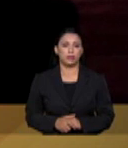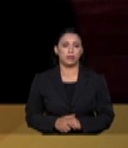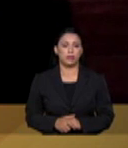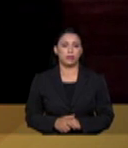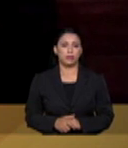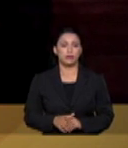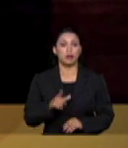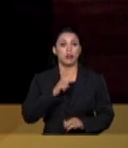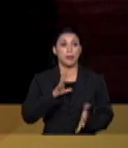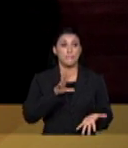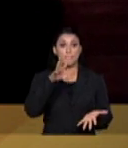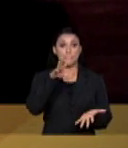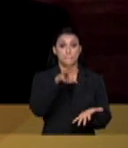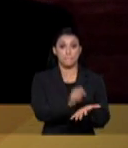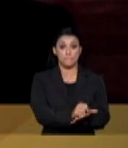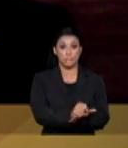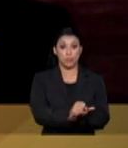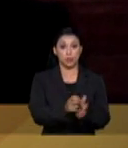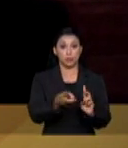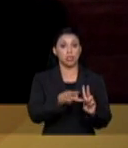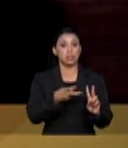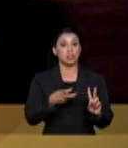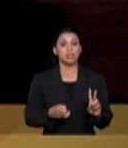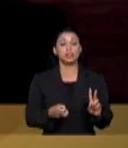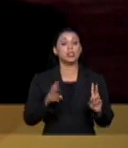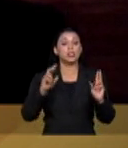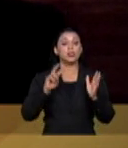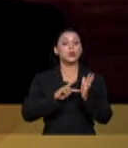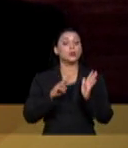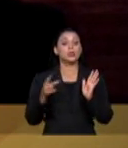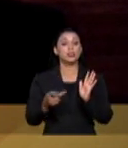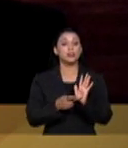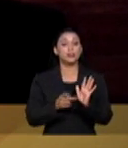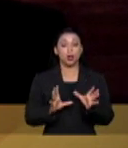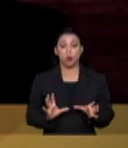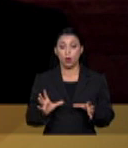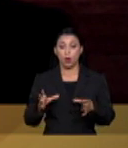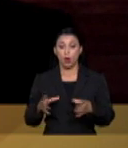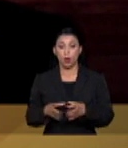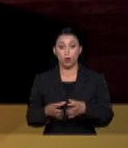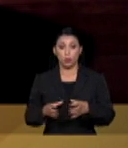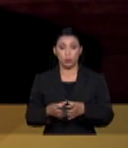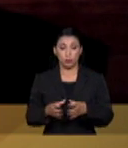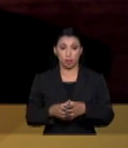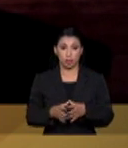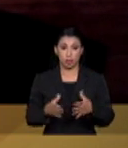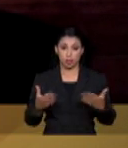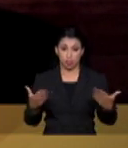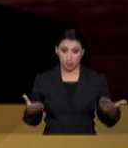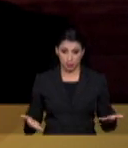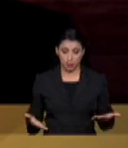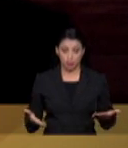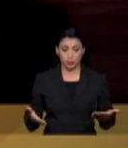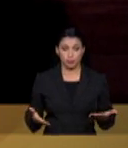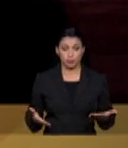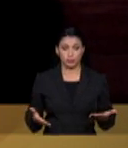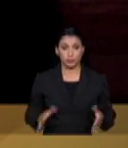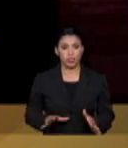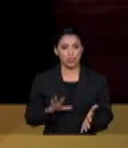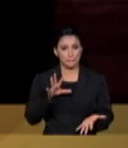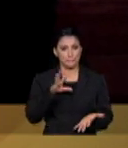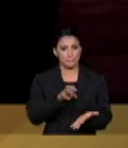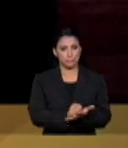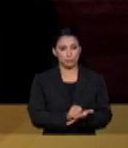expressão não habita de uma comunidade nesse Campo da